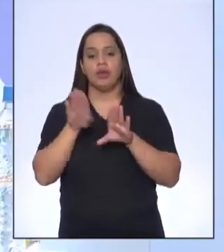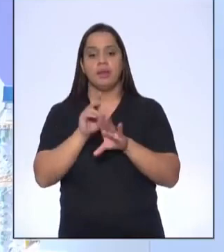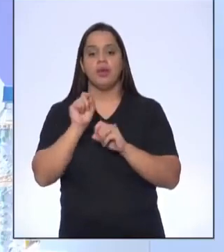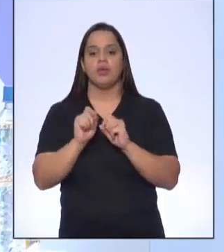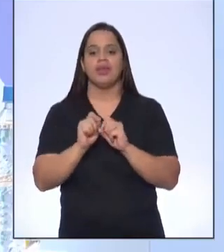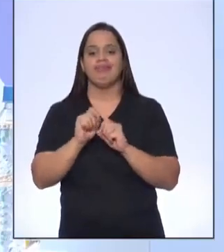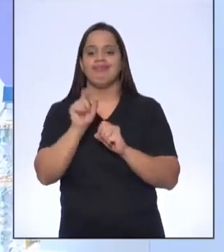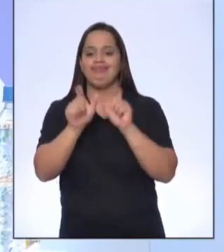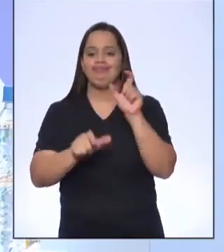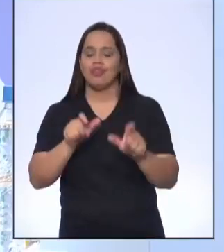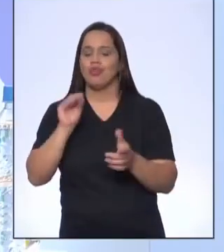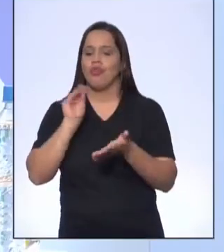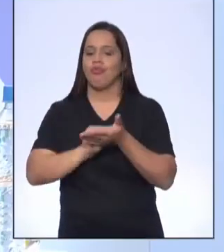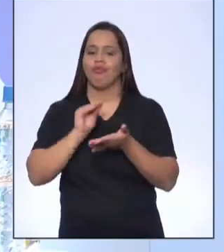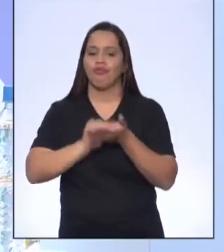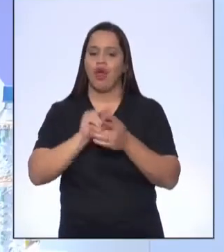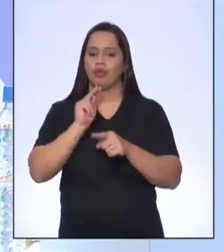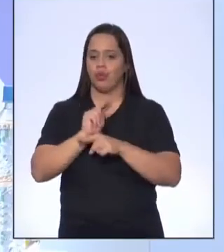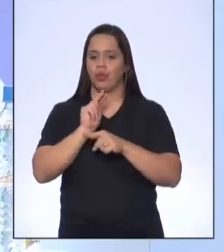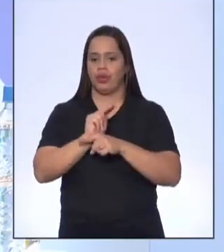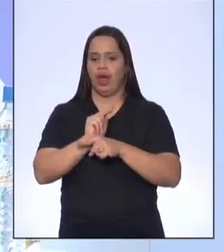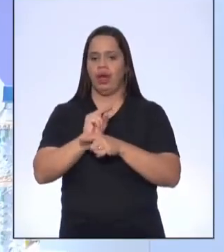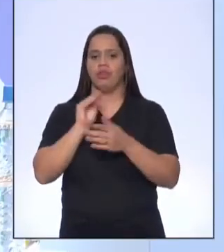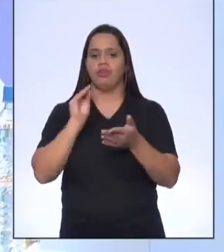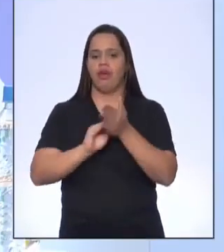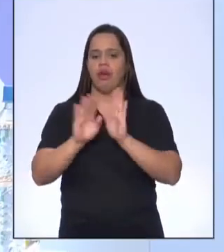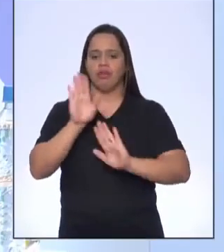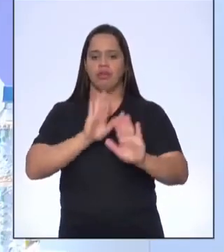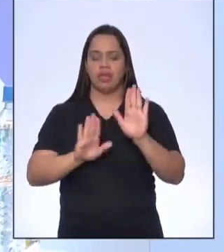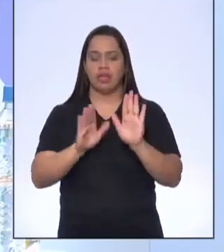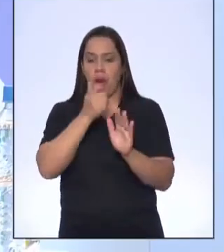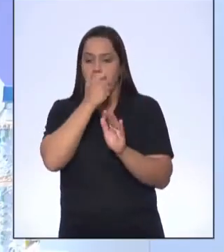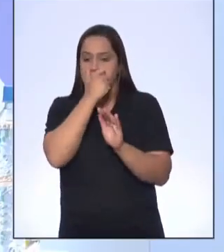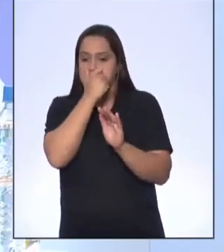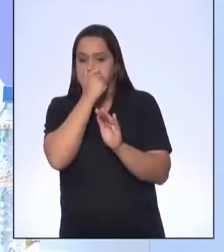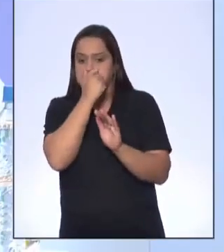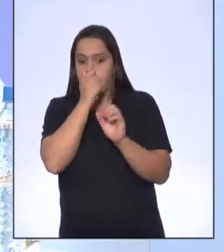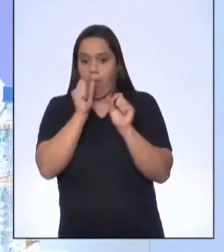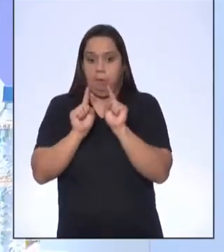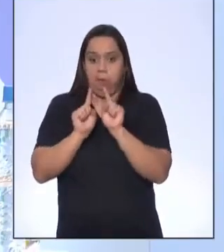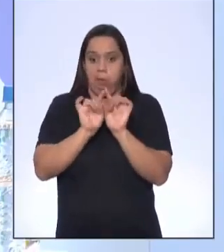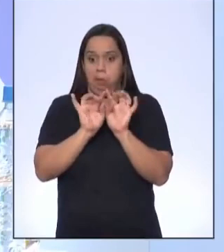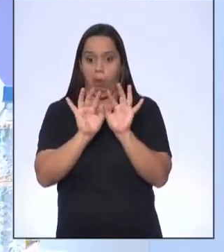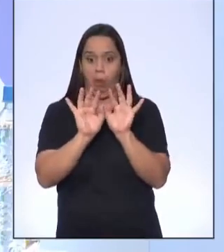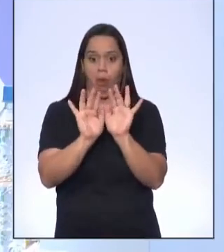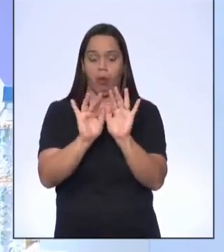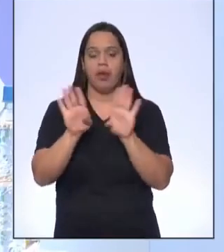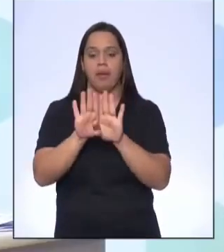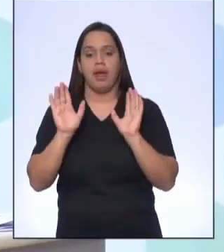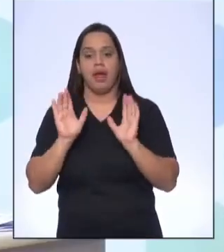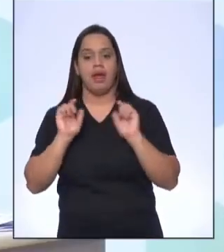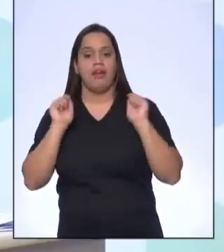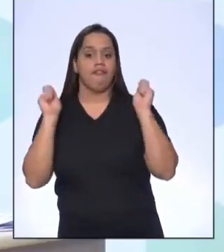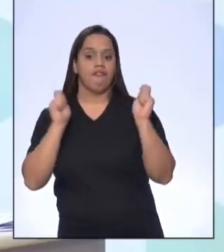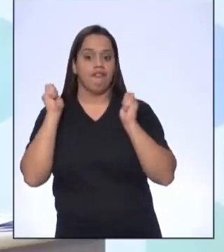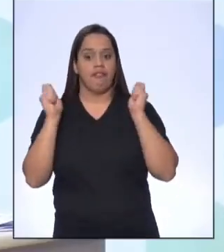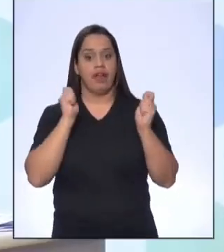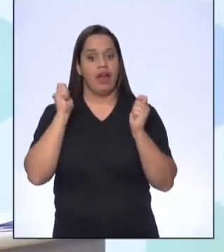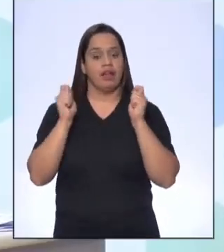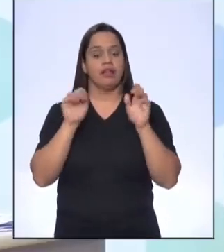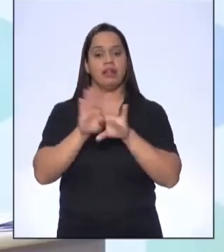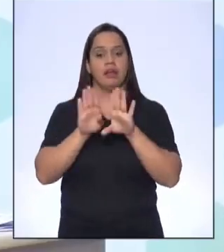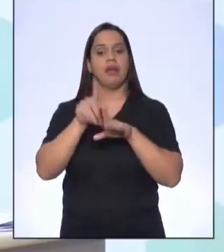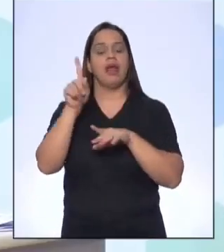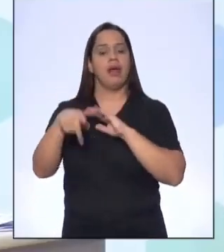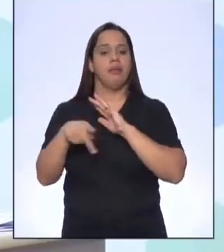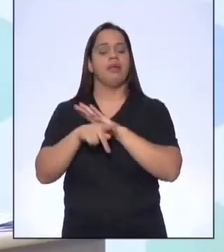estão tendo. E é verdade, Exatamente, né? aglomeração, Aglomeração, não festa, utilizar máscara. exatamente, denúncias, né? Sim, são Então,